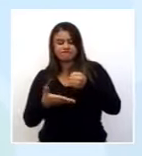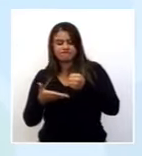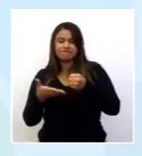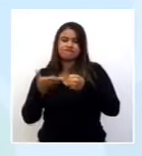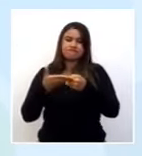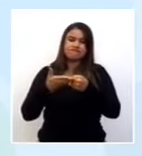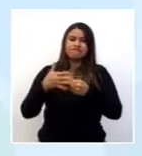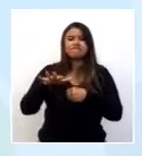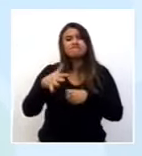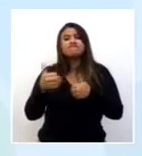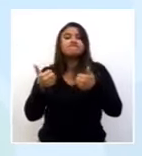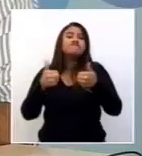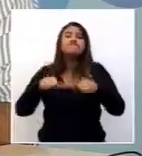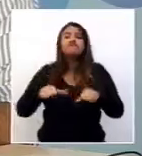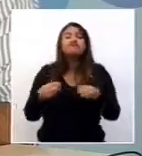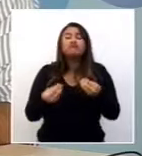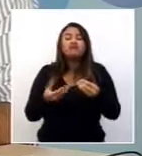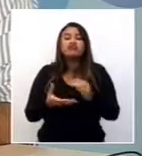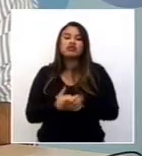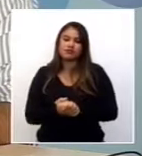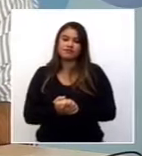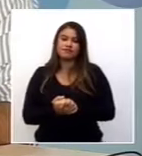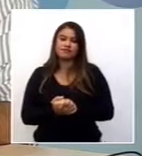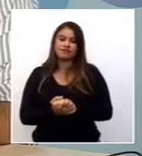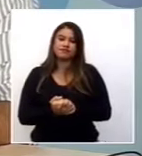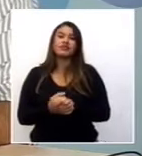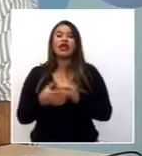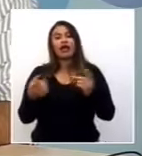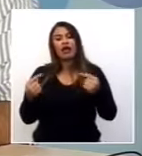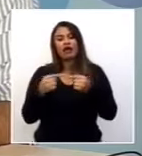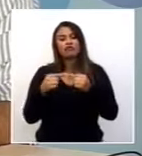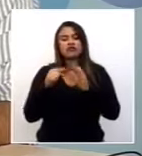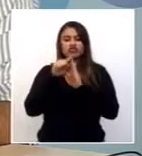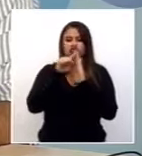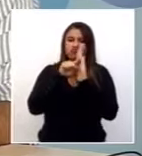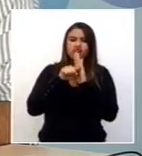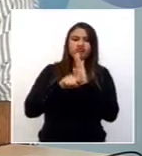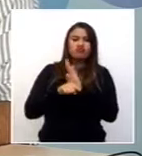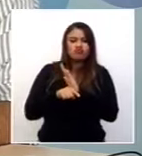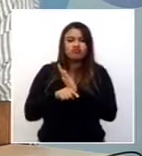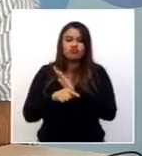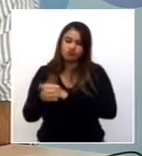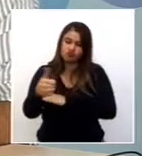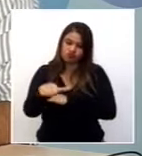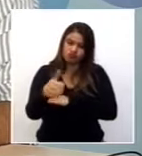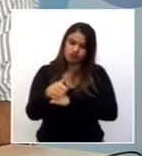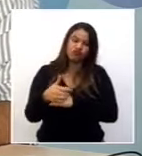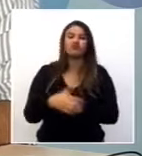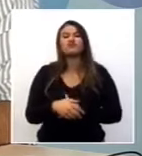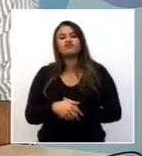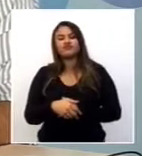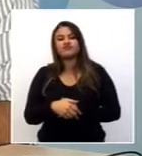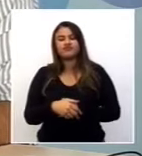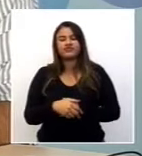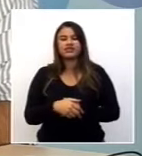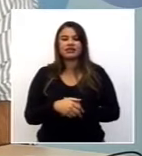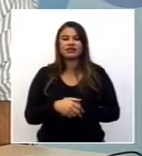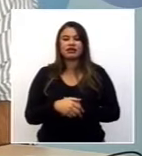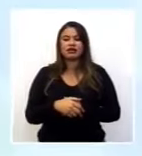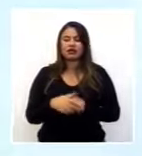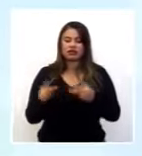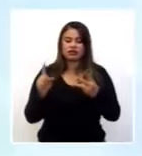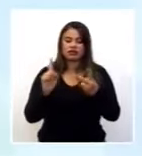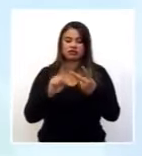É conhecida também como diagnóstico. Né? Todos vocês conhecem essa avaliação diagnóstica. O